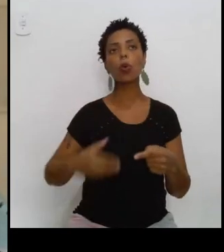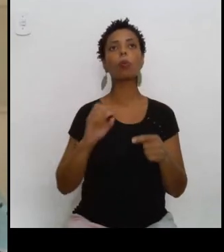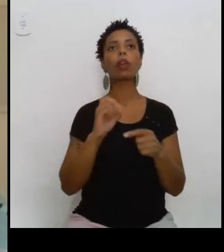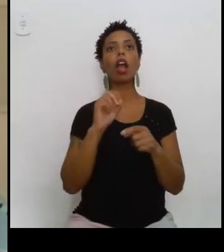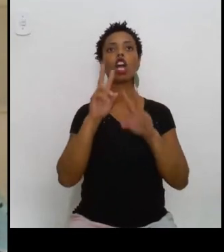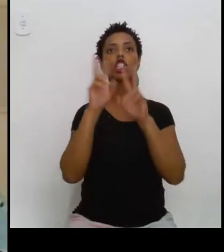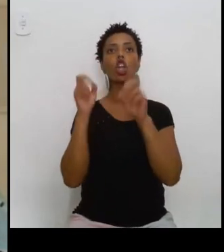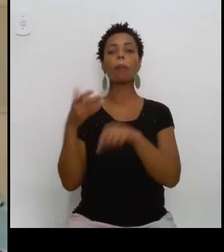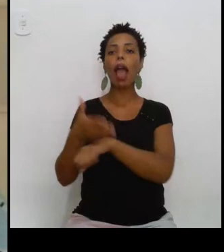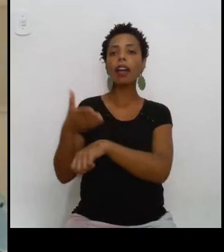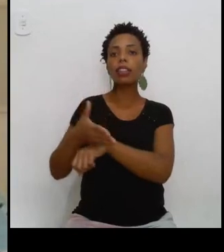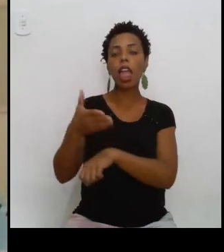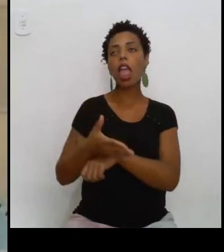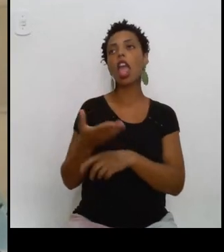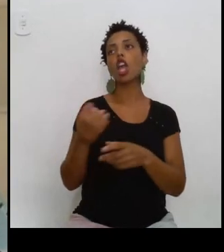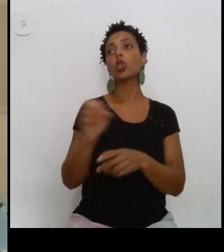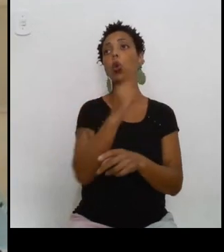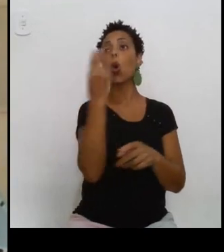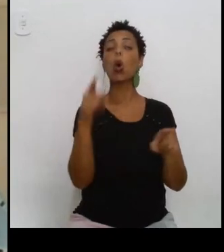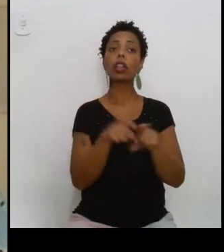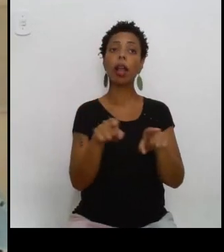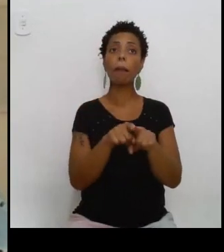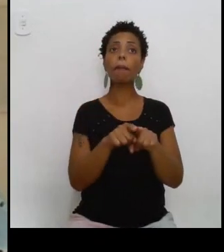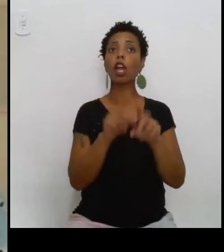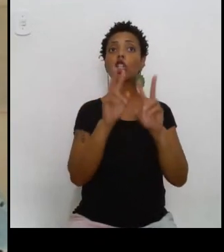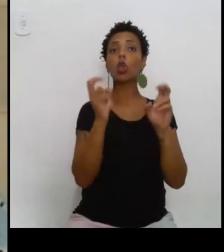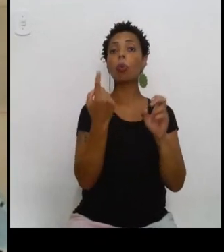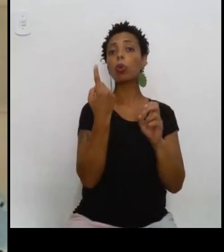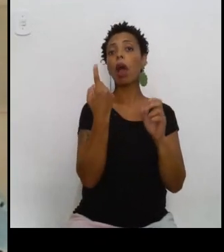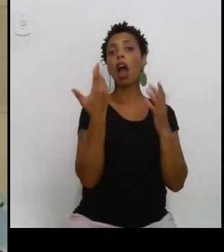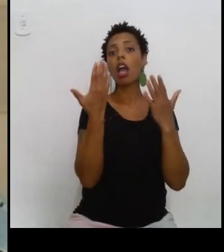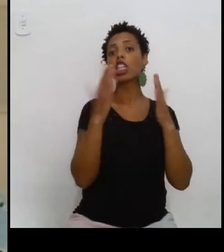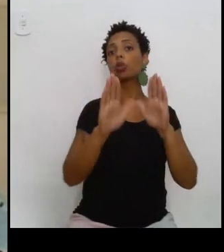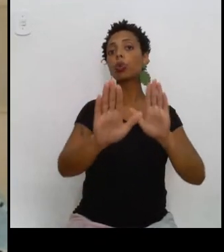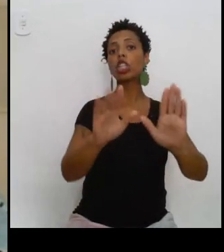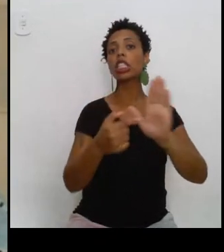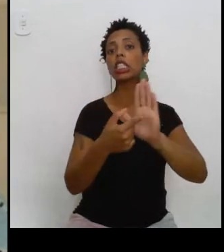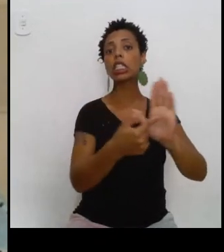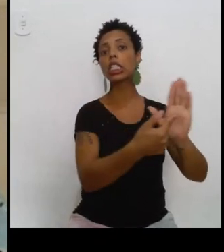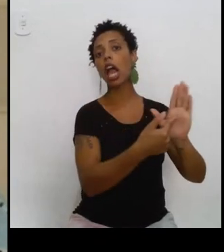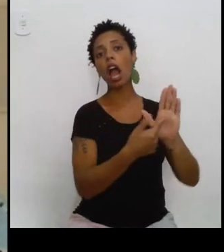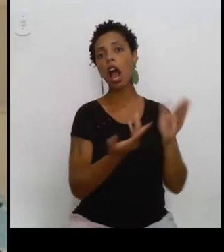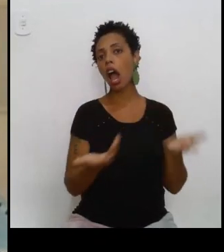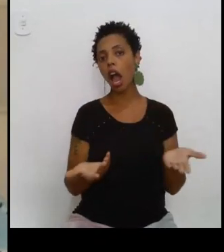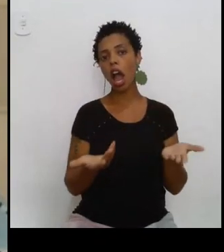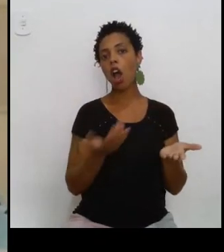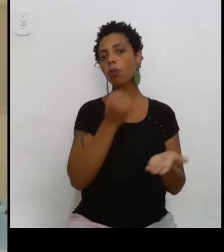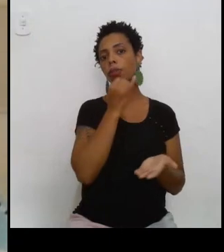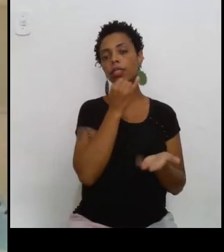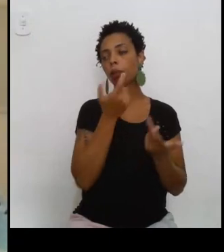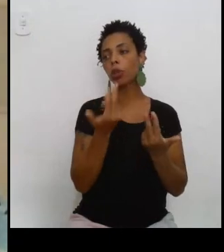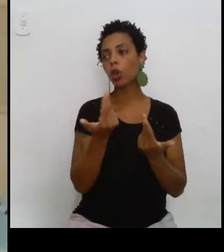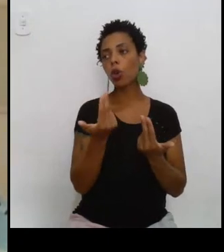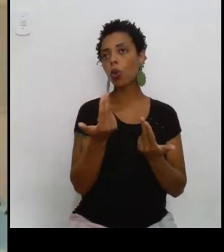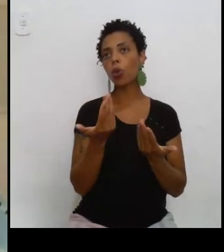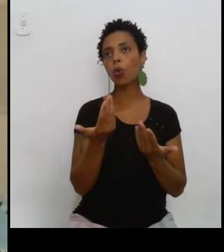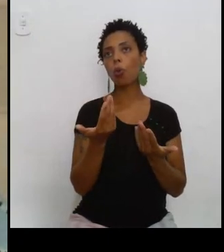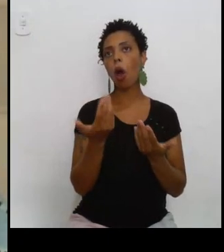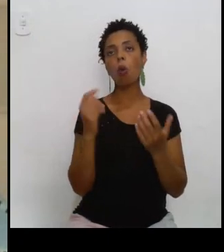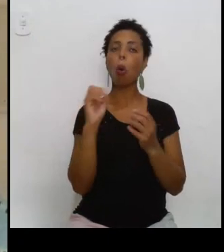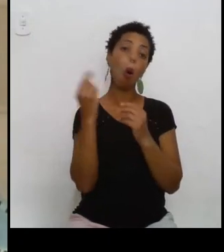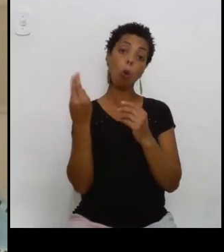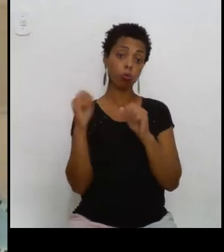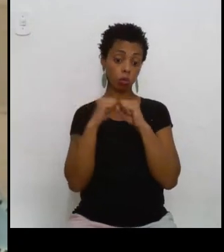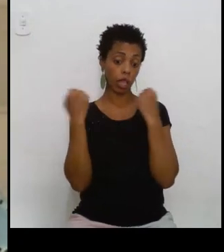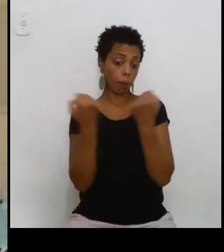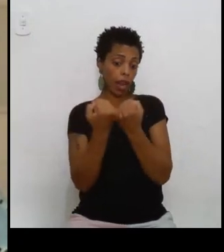ou quando a gente vai falar mesmo de uma exposição como enfim como um seminário